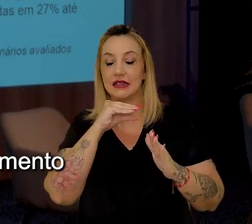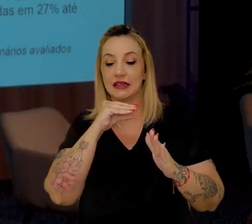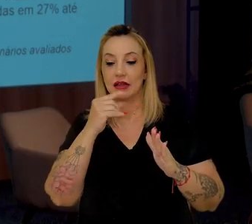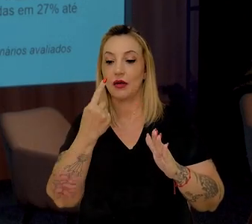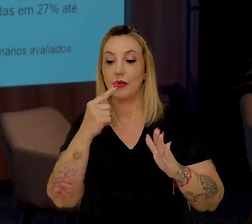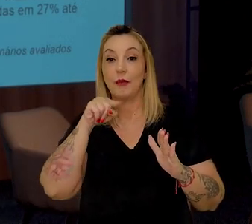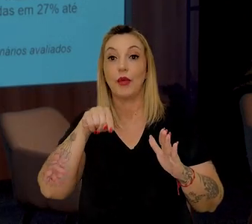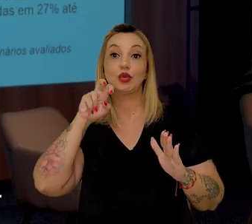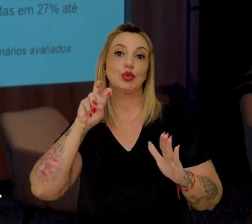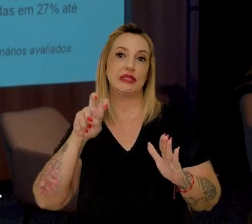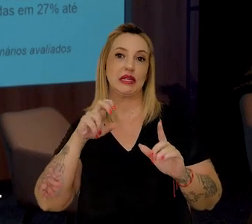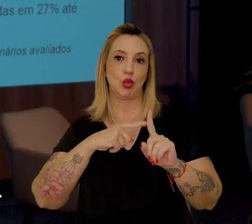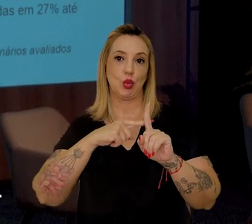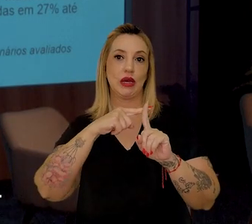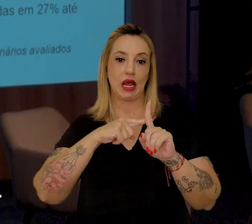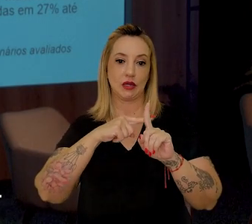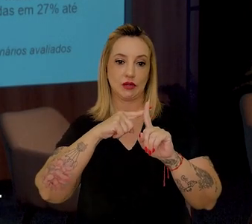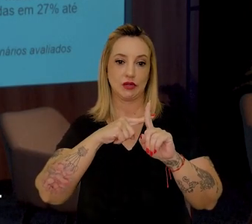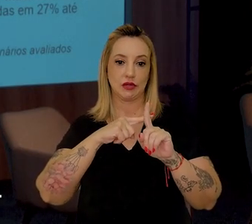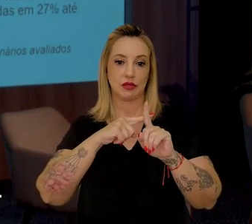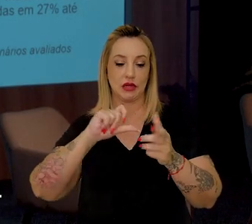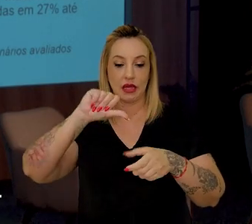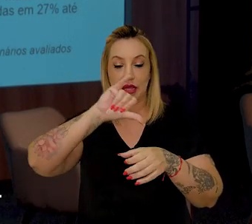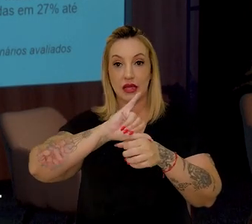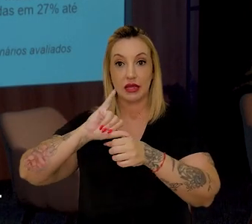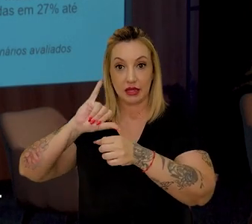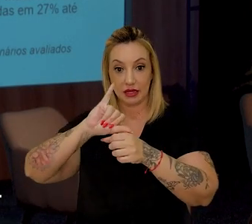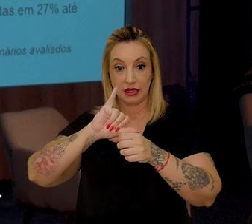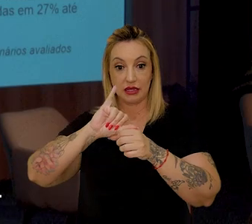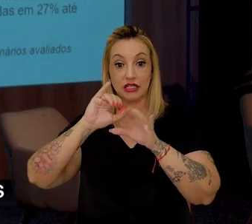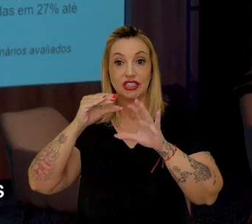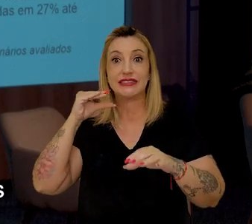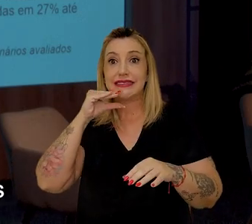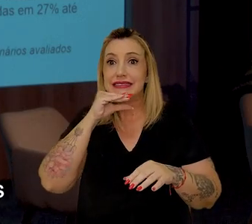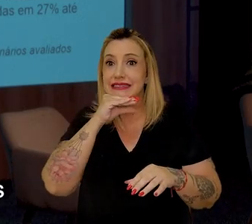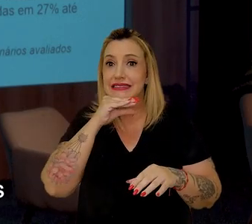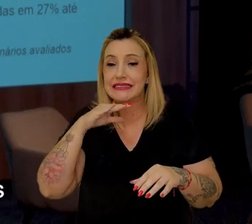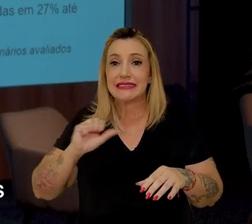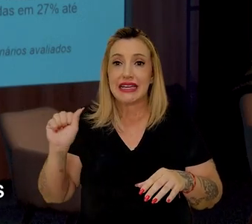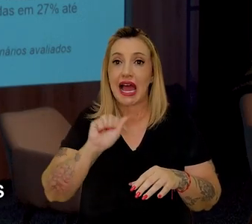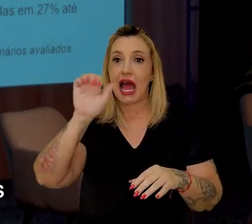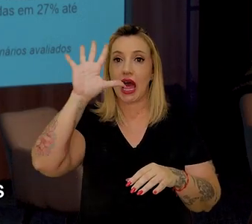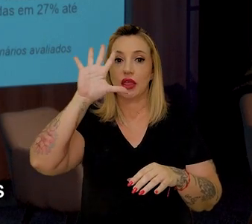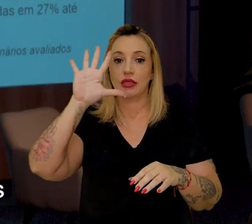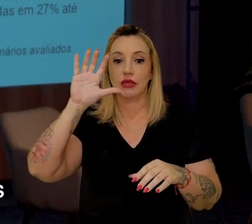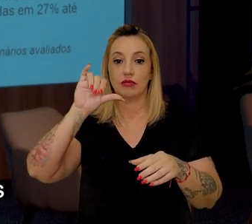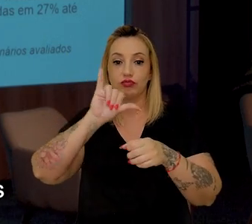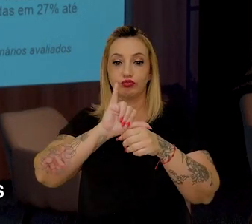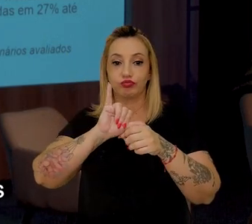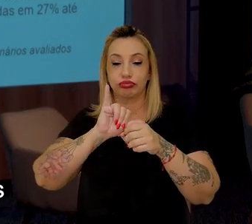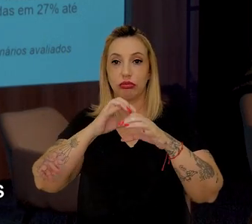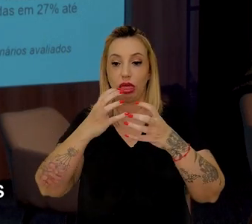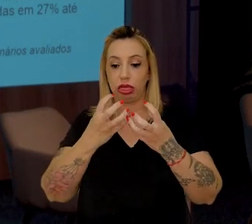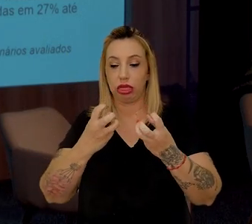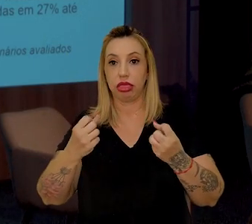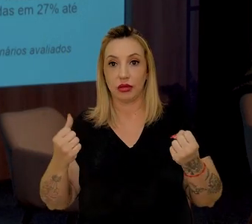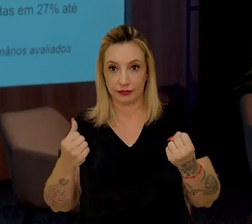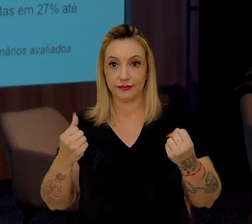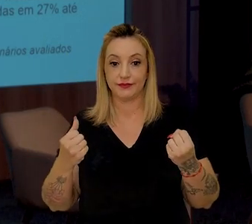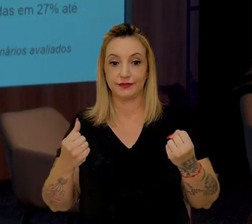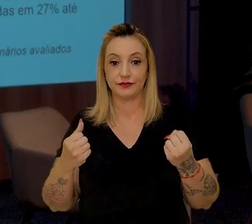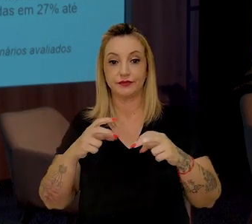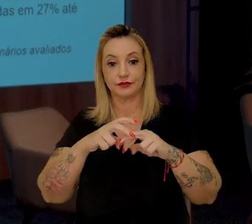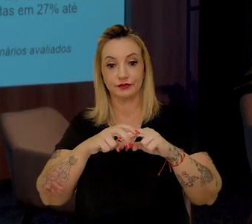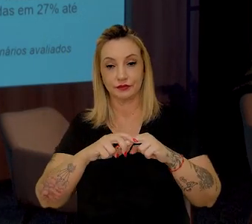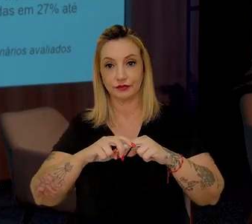1.5 para as pequenas Ilhas esse aquecimento já é muito alto tem Ilhas que já estão perdendo parte dos seus territórios pela